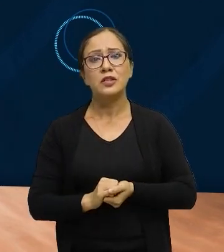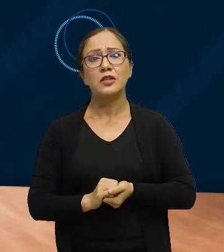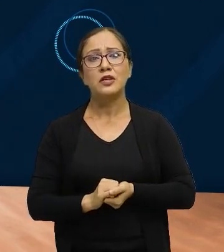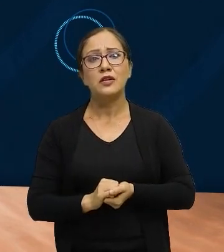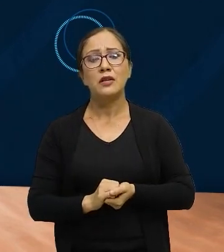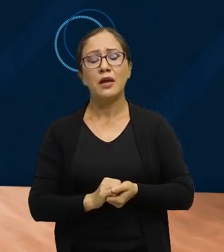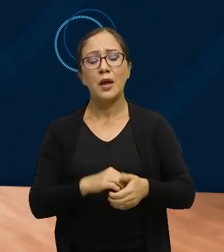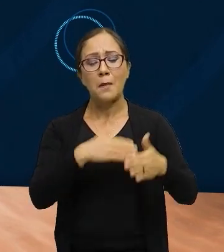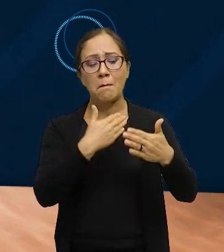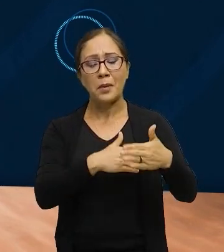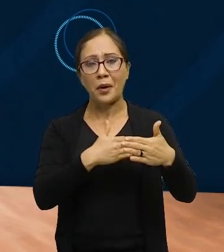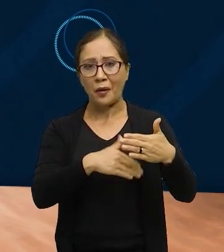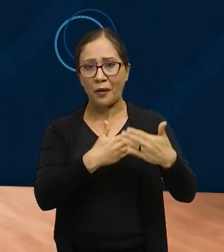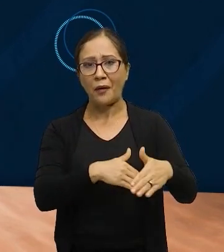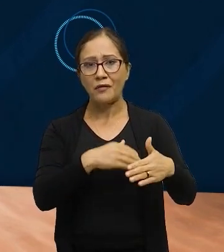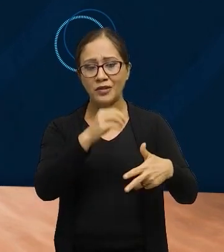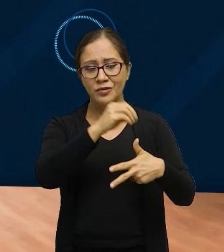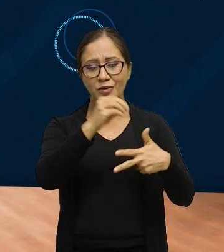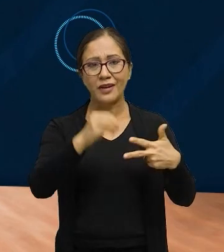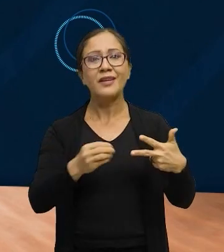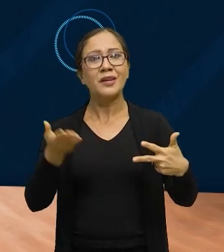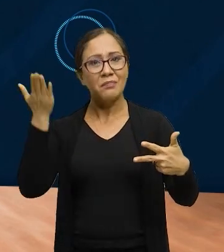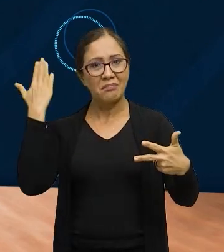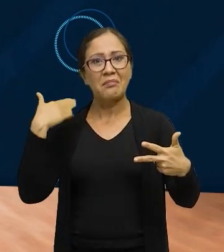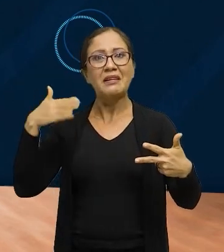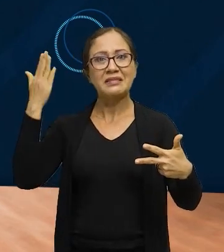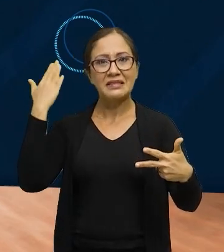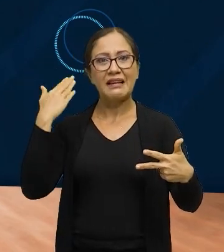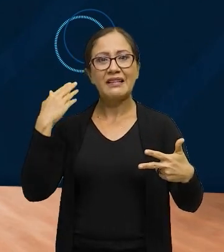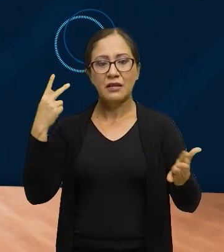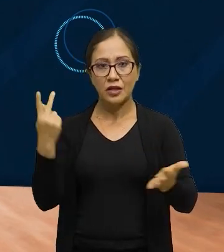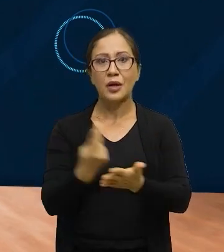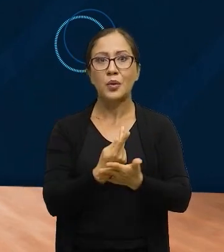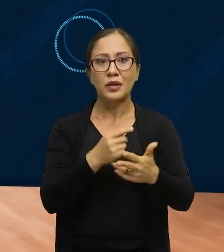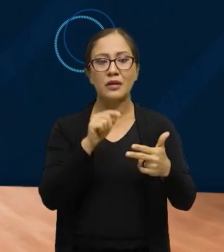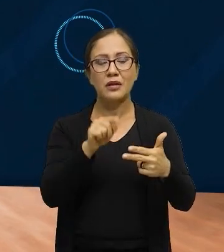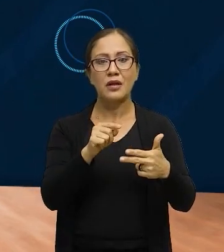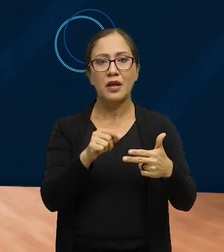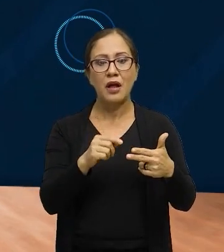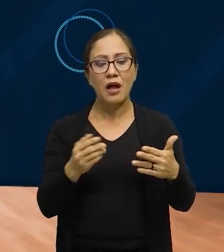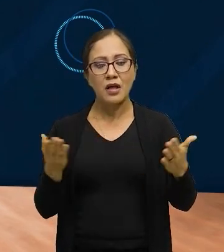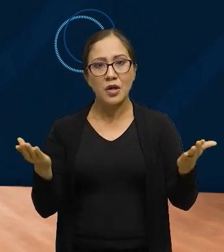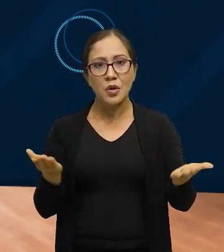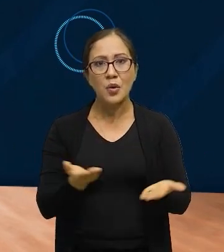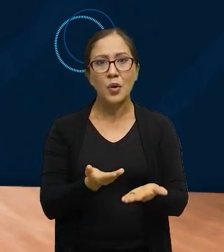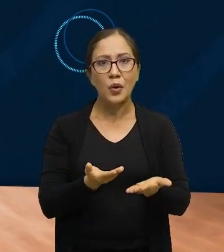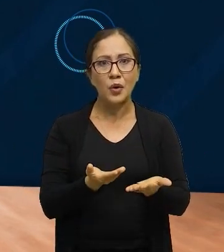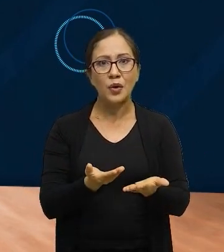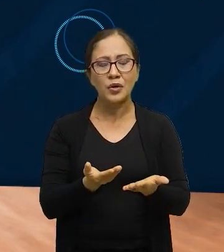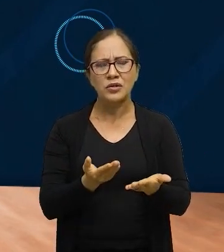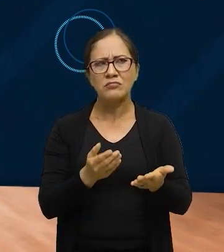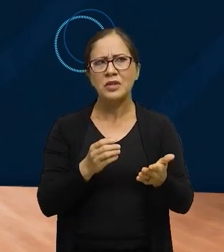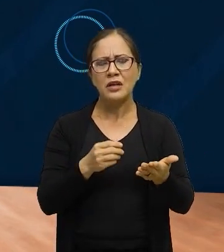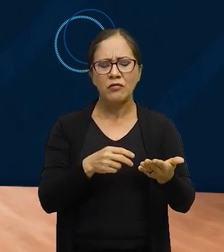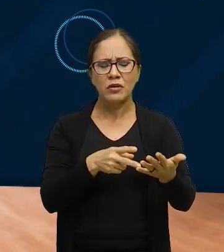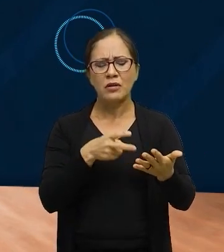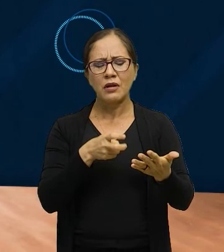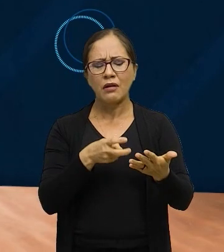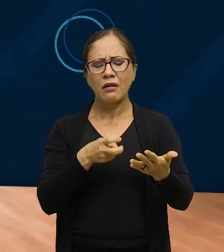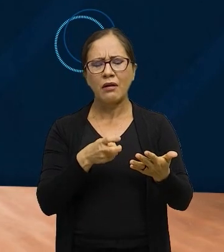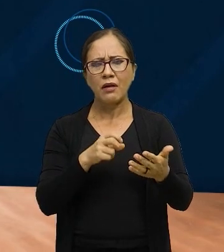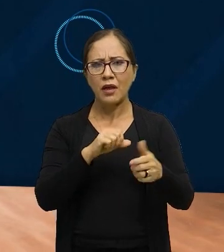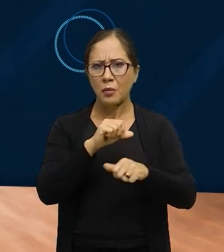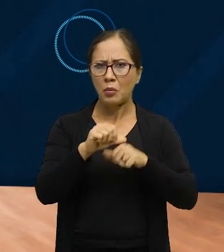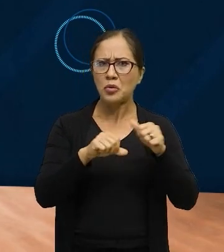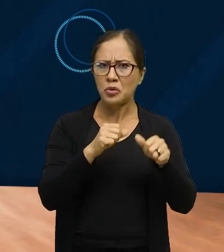essas provas, essas questões anteriores e trazer para a atualidade. Mudou alguma coisa? O